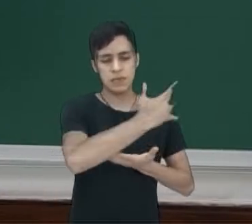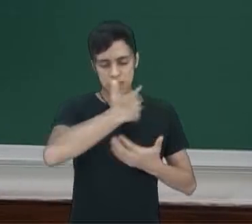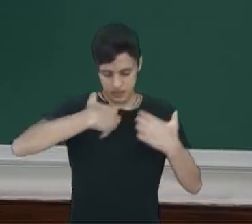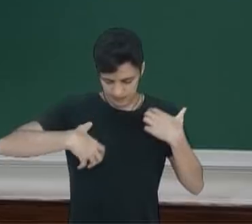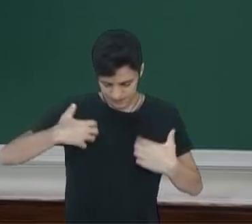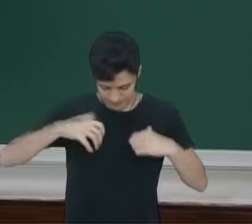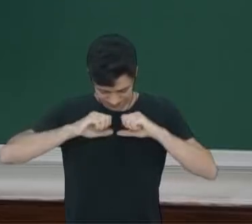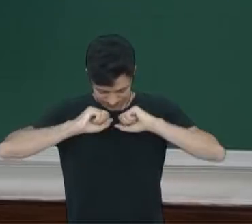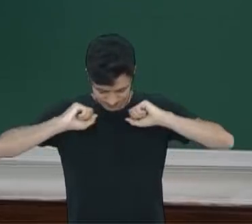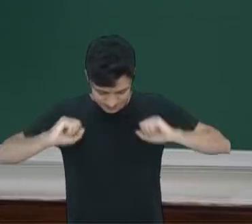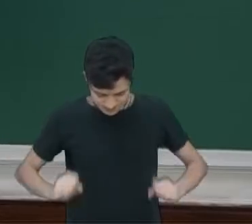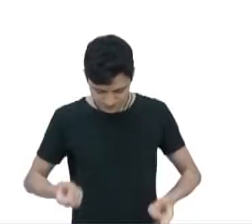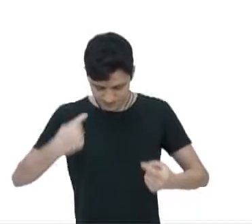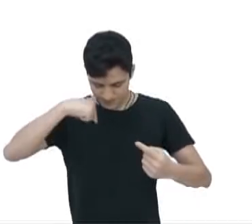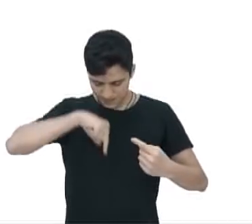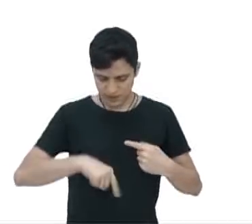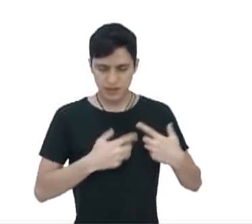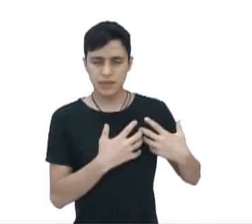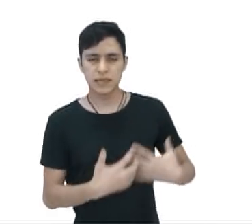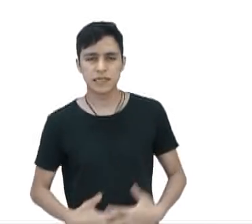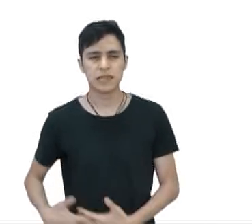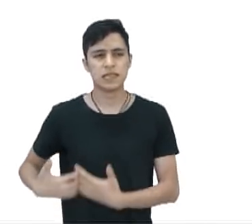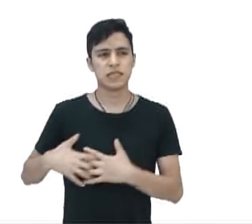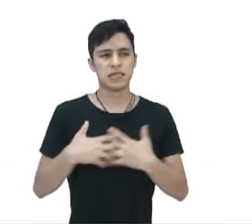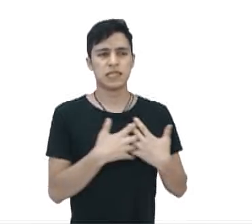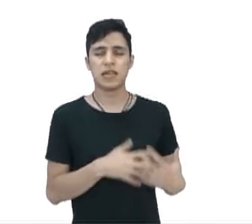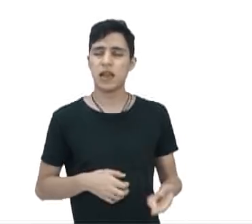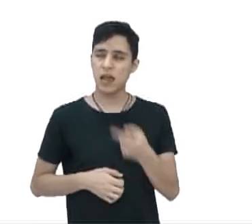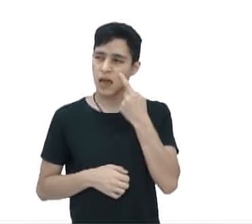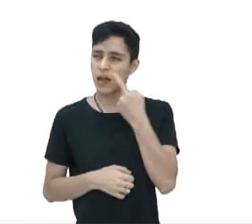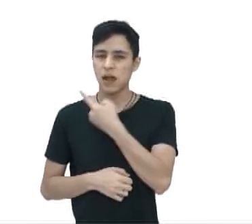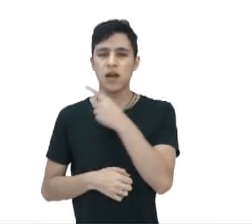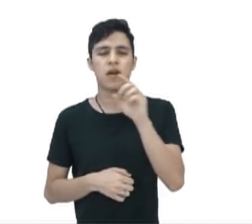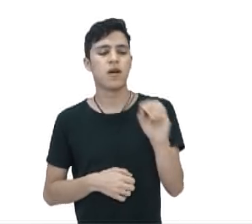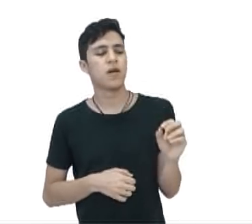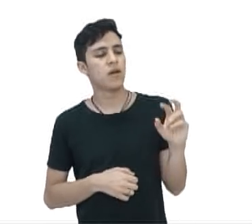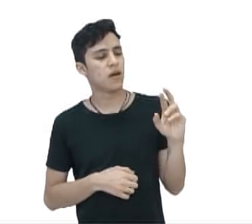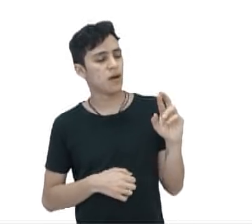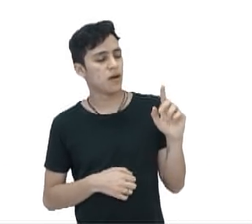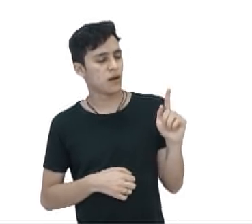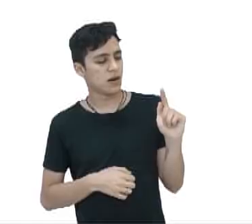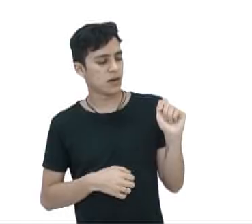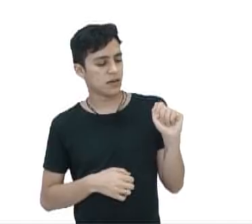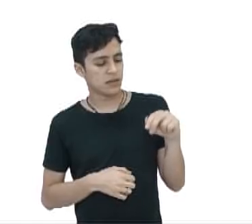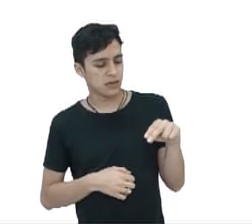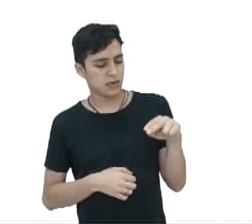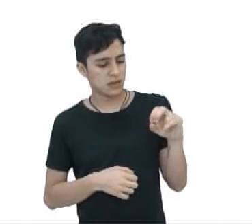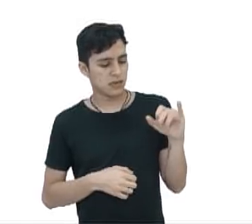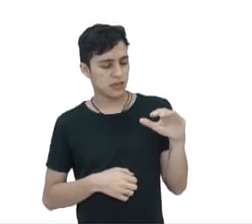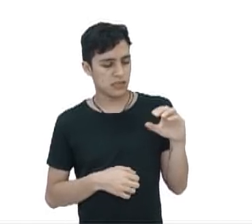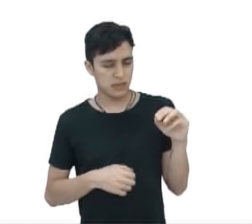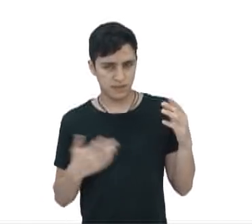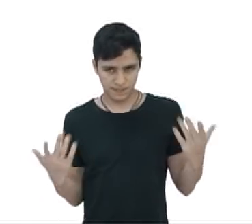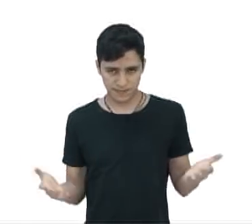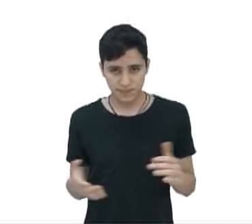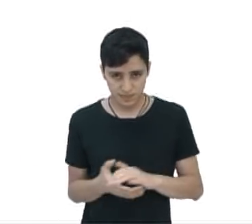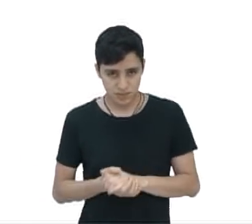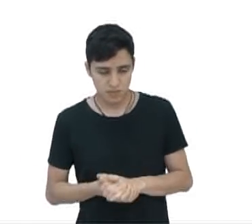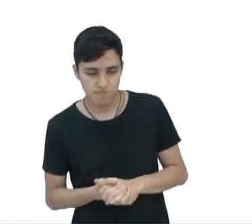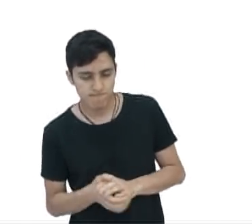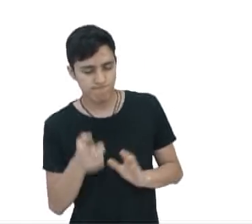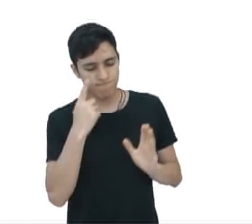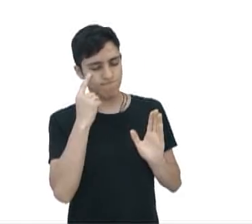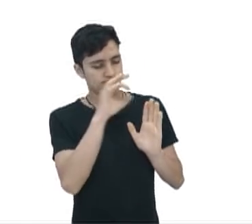gente chama de organismo. Olha só, as células são as menores estruturas, elas se agrupam